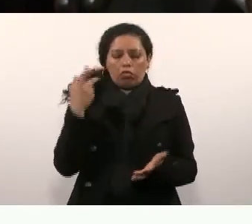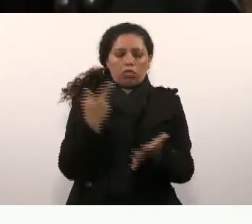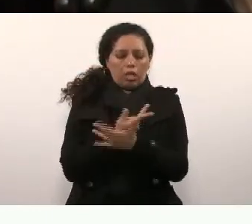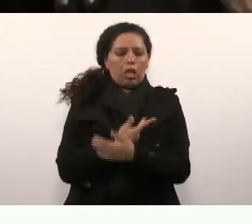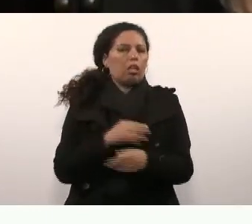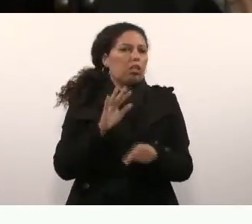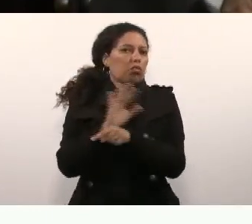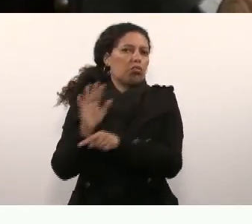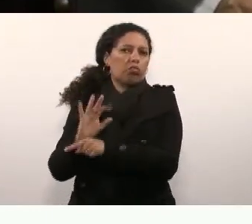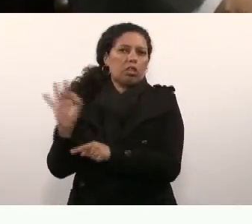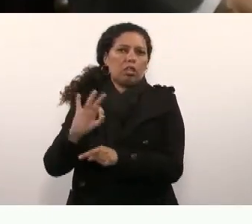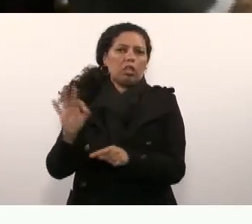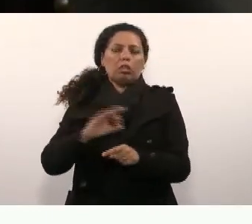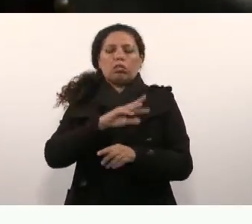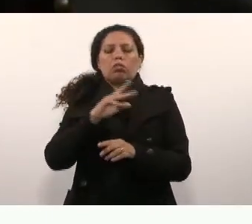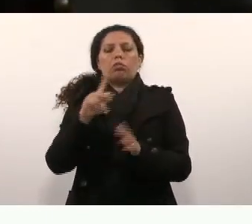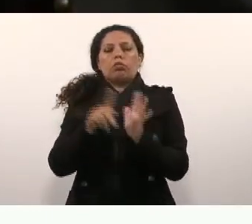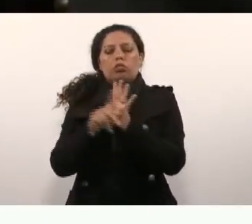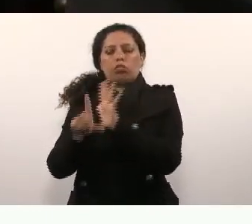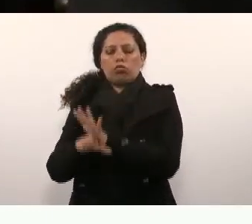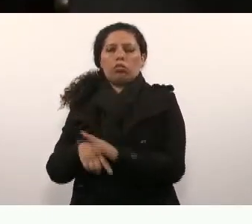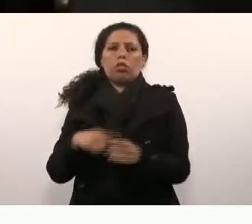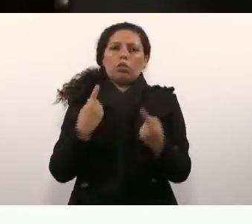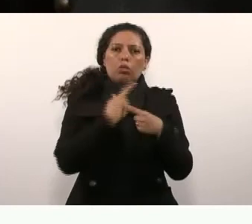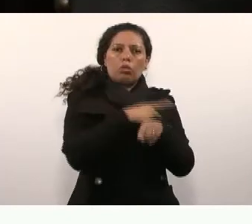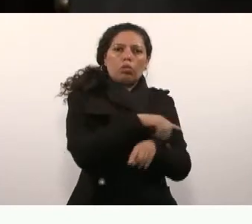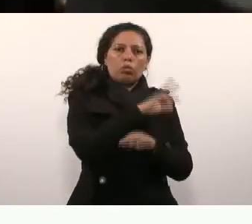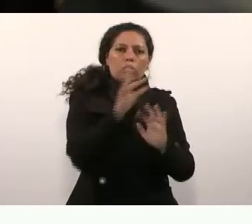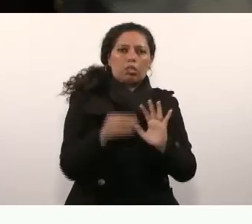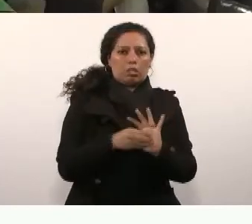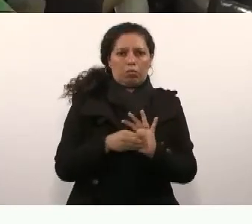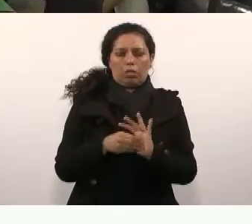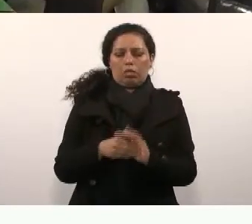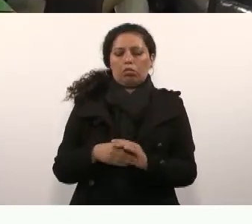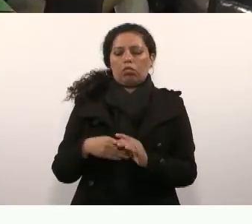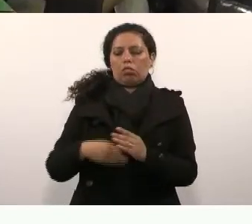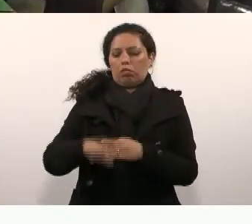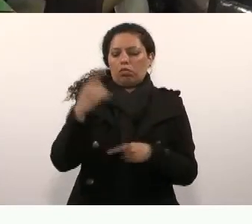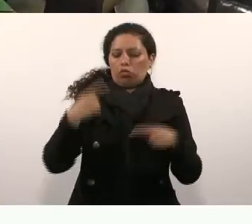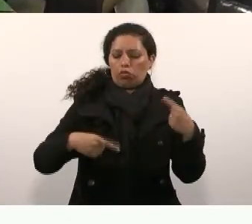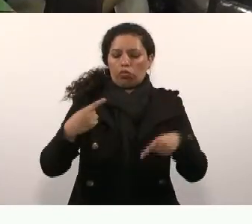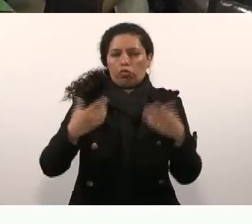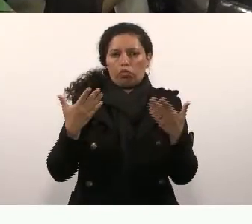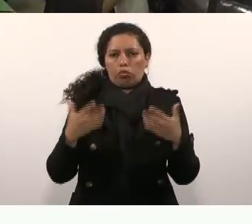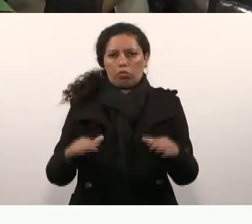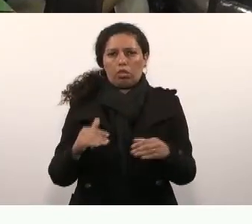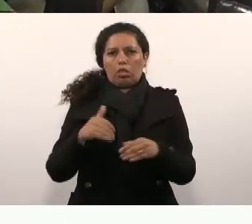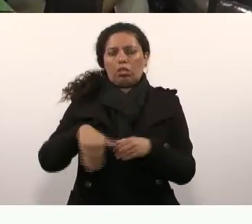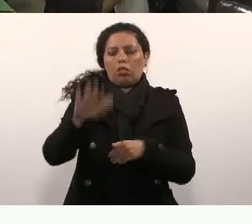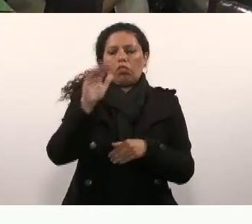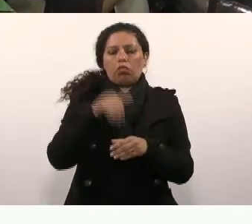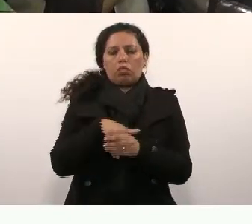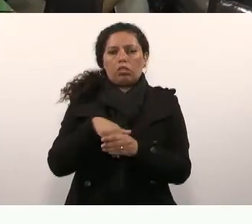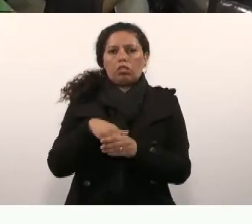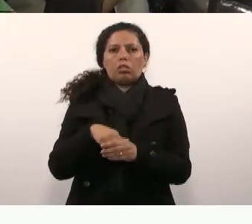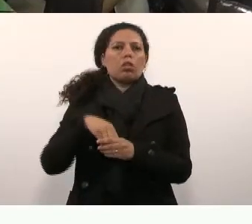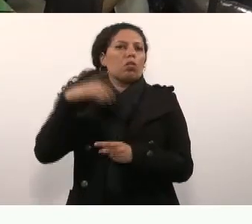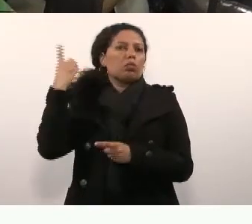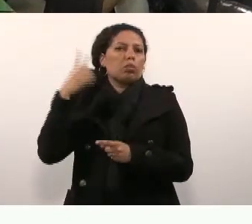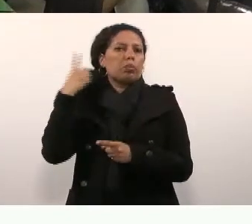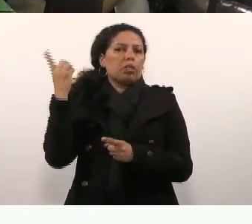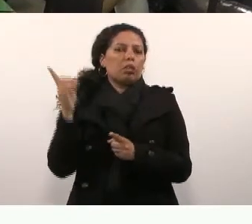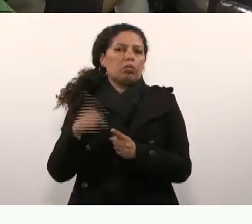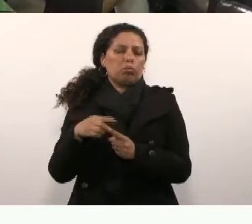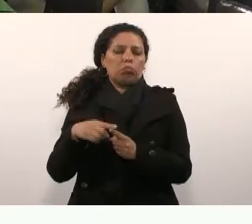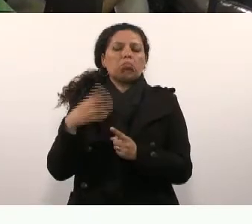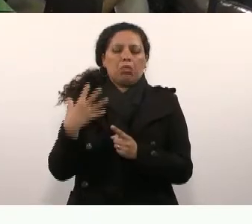esvaziaria o projeto. Por isso, meu parecer foi contrário a ambas as emendas. Em discussão, uma vez que queria discutir, em votação, como vota o deputado Tiago Pampolha? Acompanho